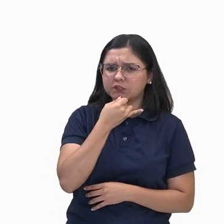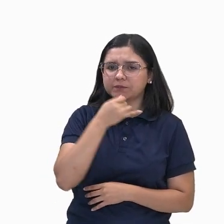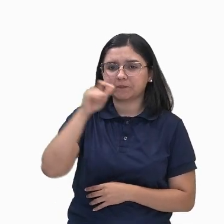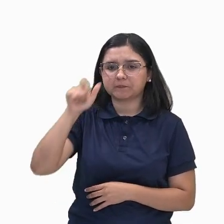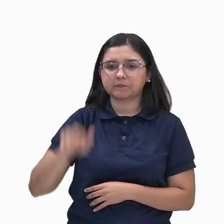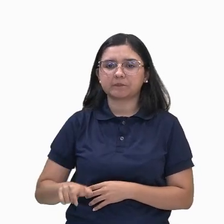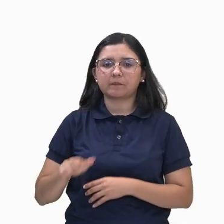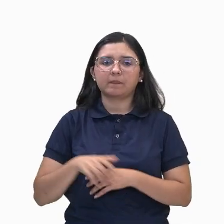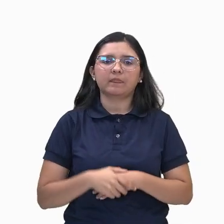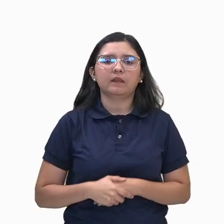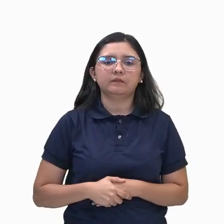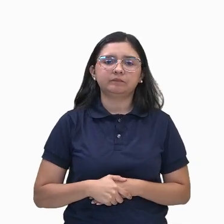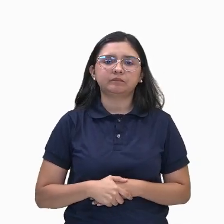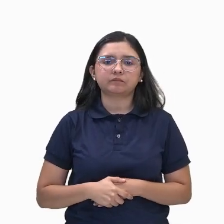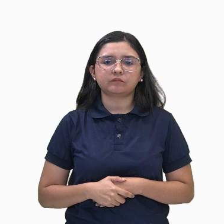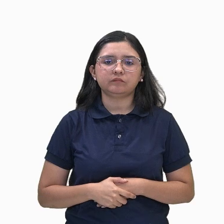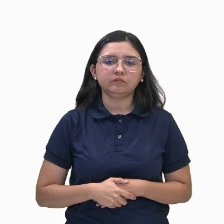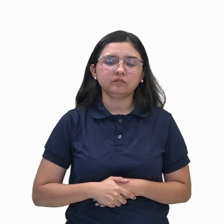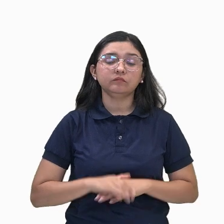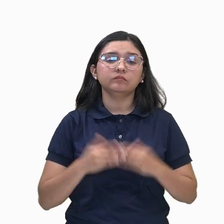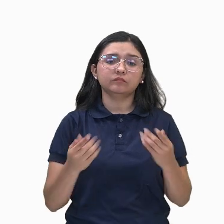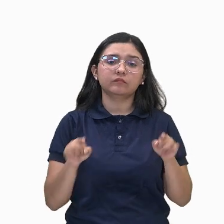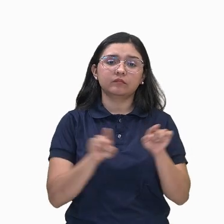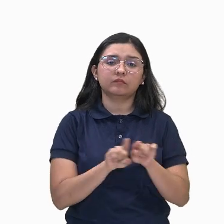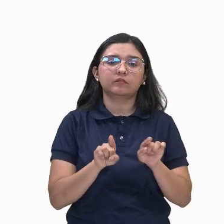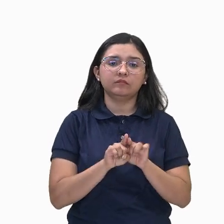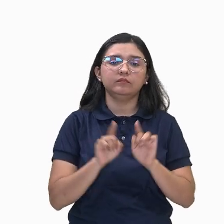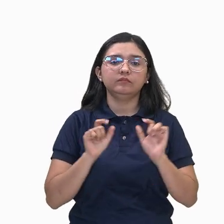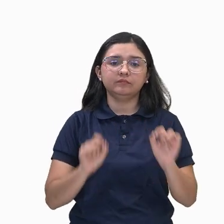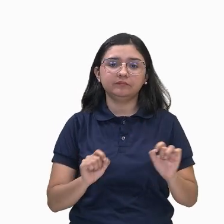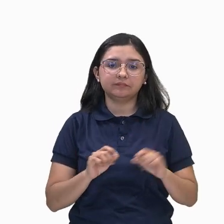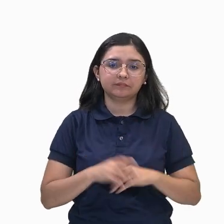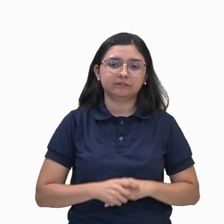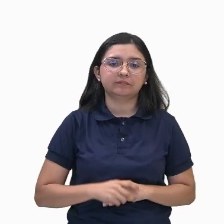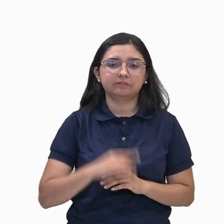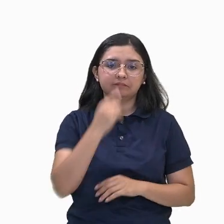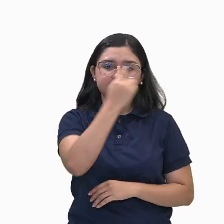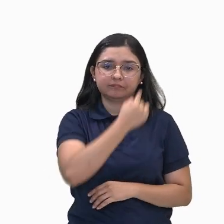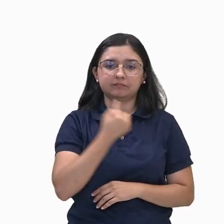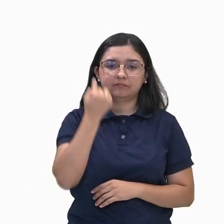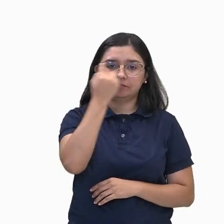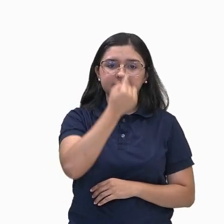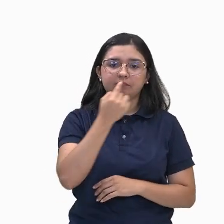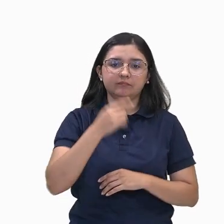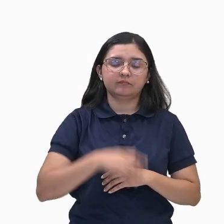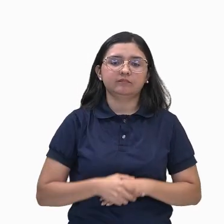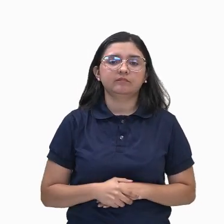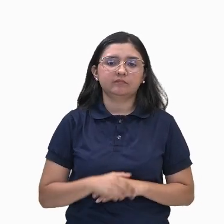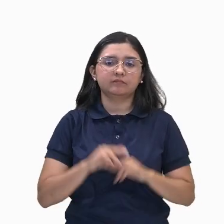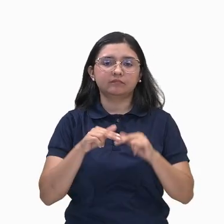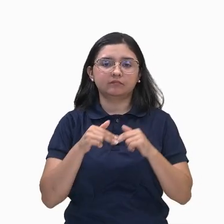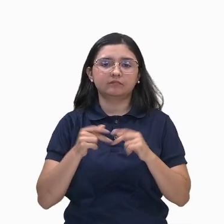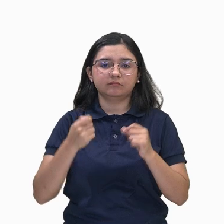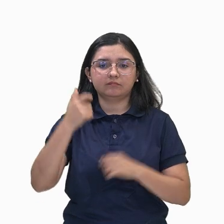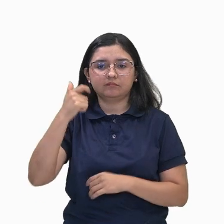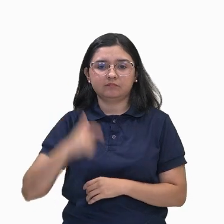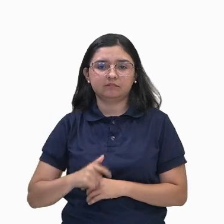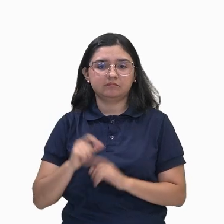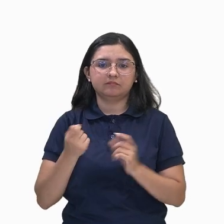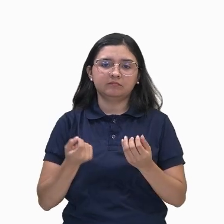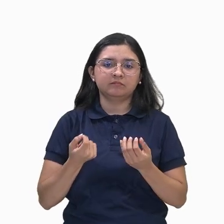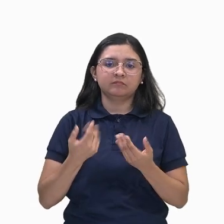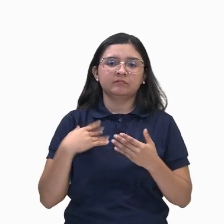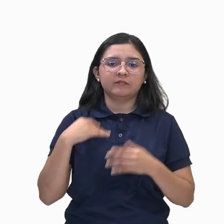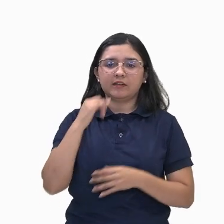a mesma em seu semblante encerra a causa de um martírio tão cansado. Se a